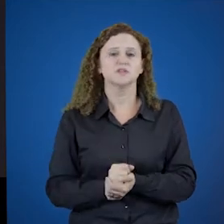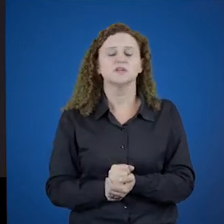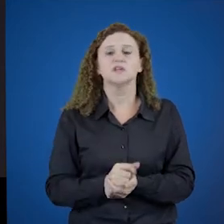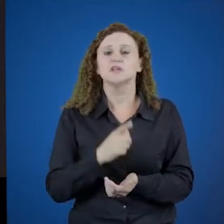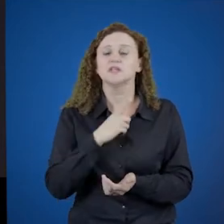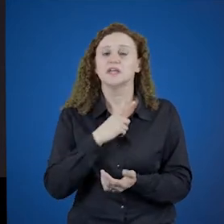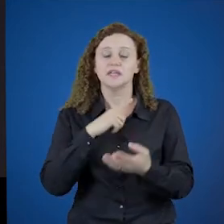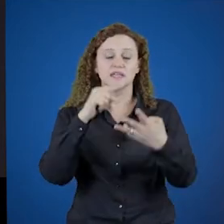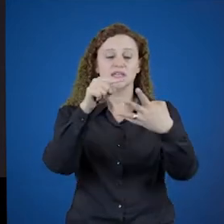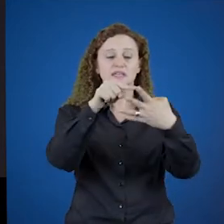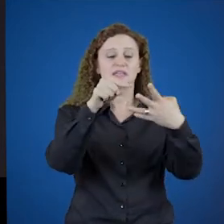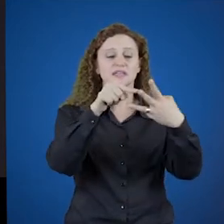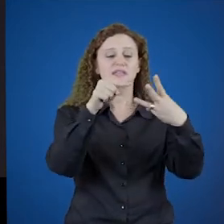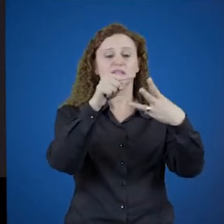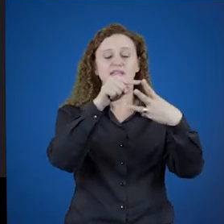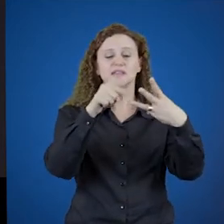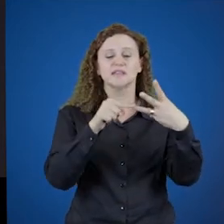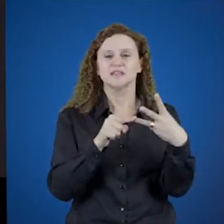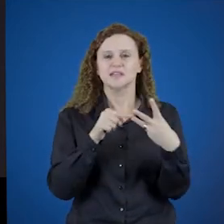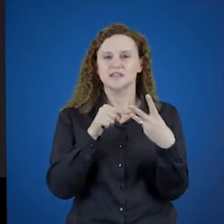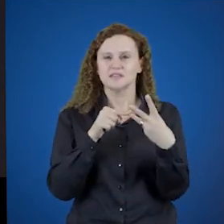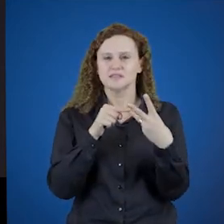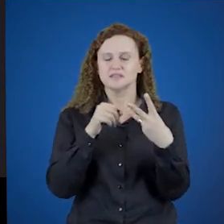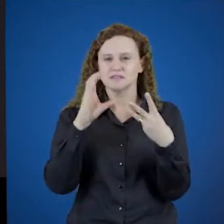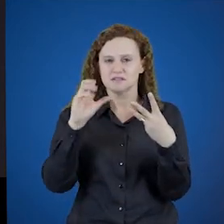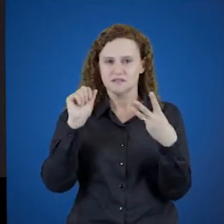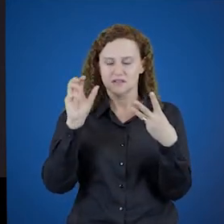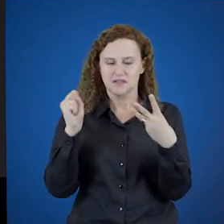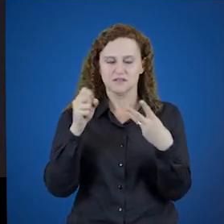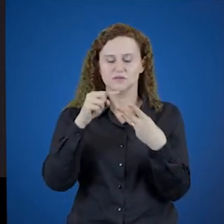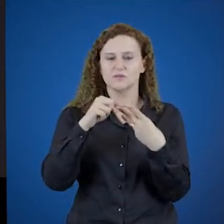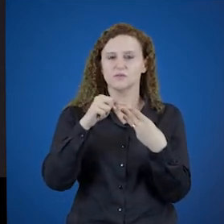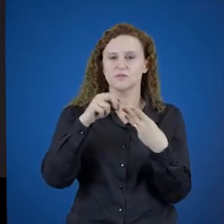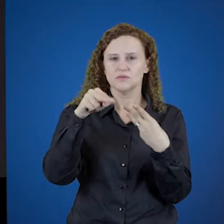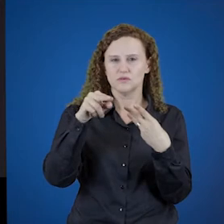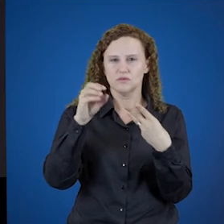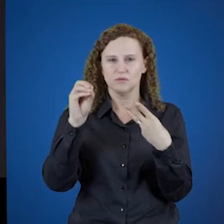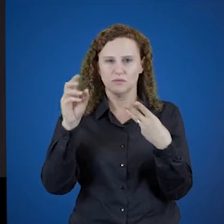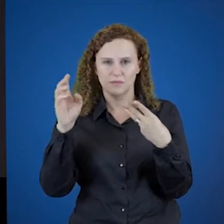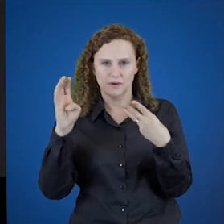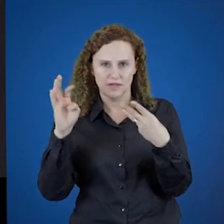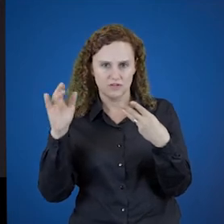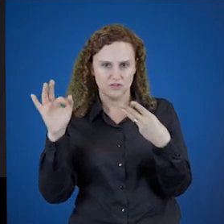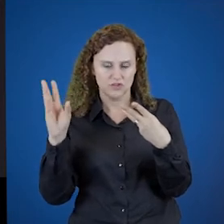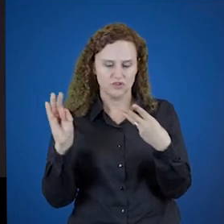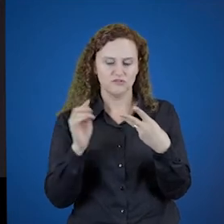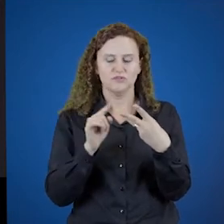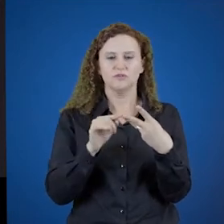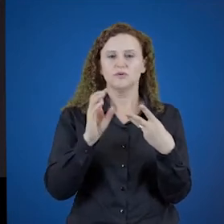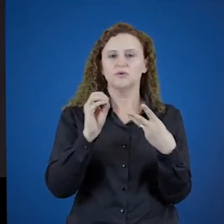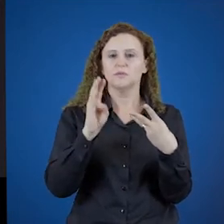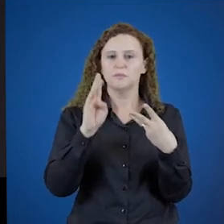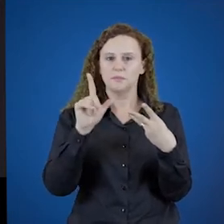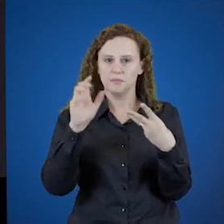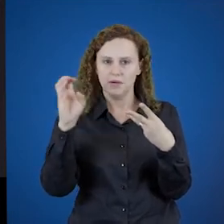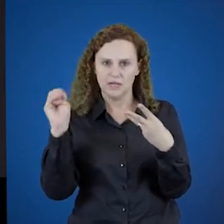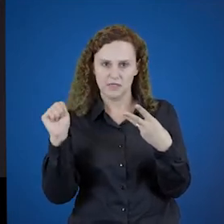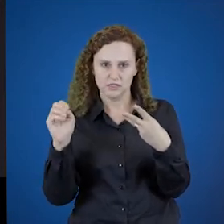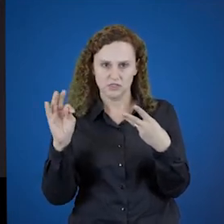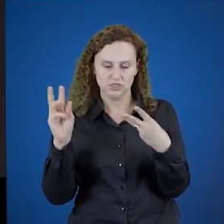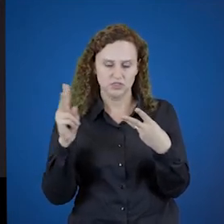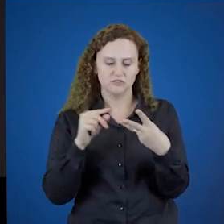casos que são o nominativo o acusativo e o vocativo que vão ser